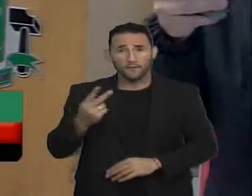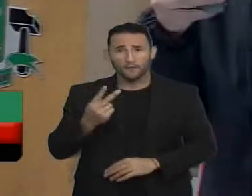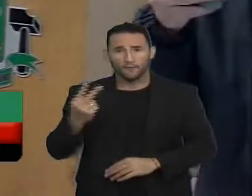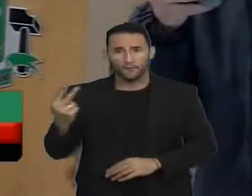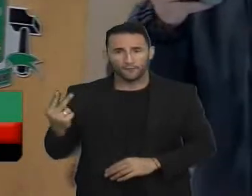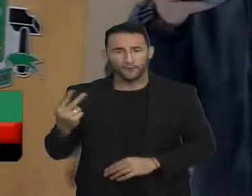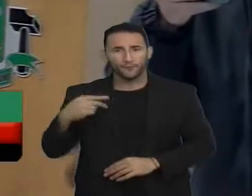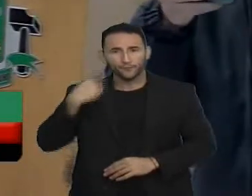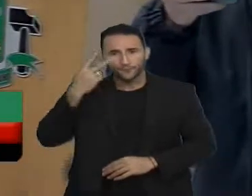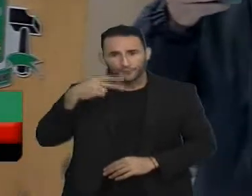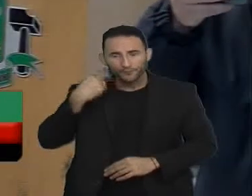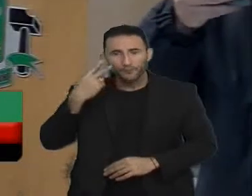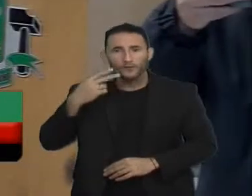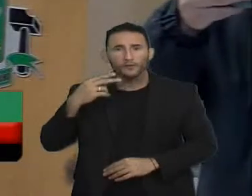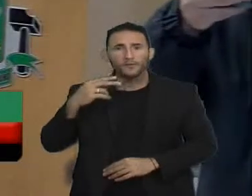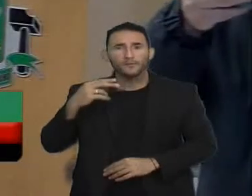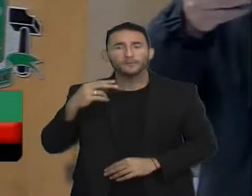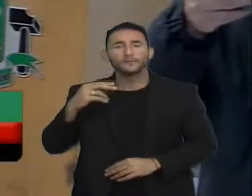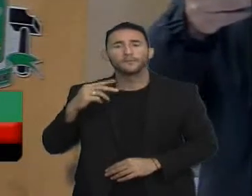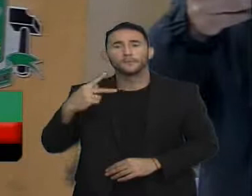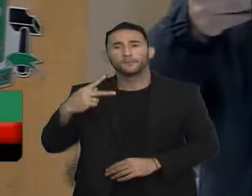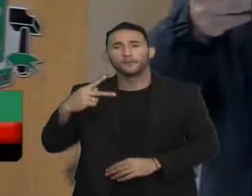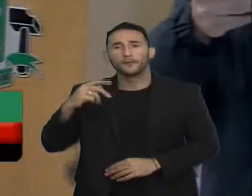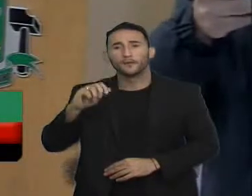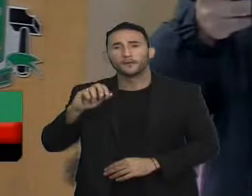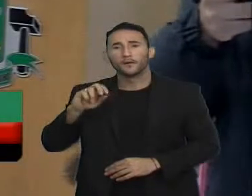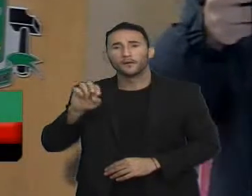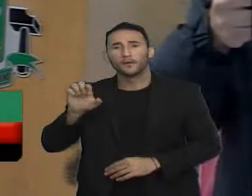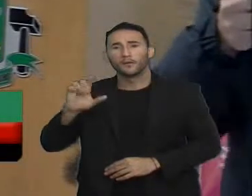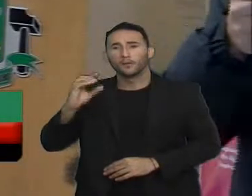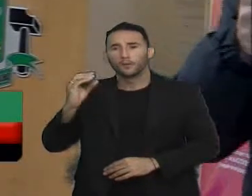218/22, de autoria do vereador Paulo Júnior.